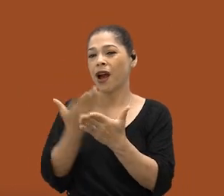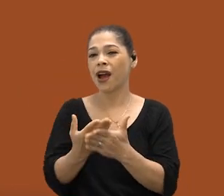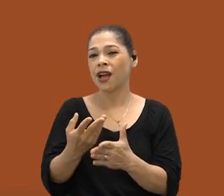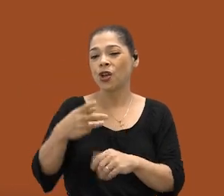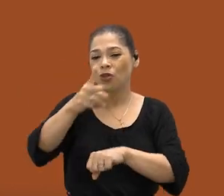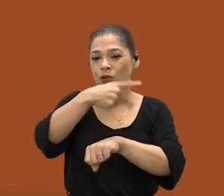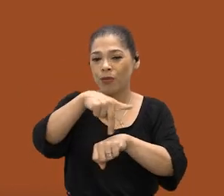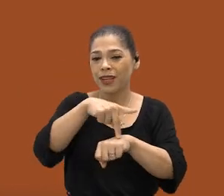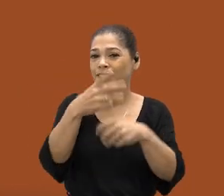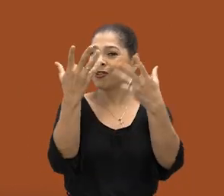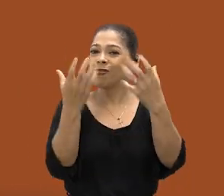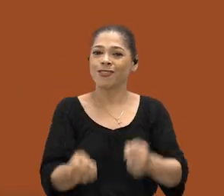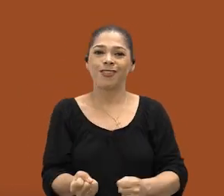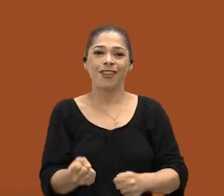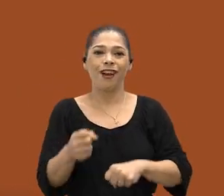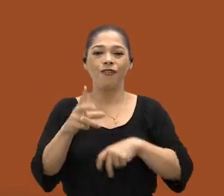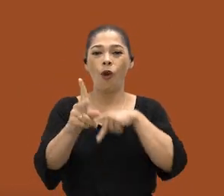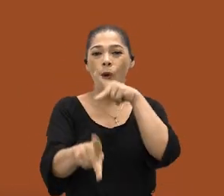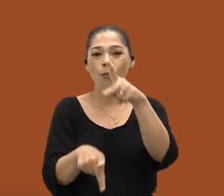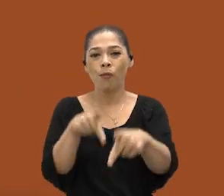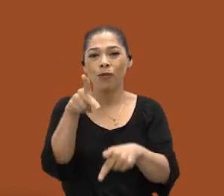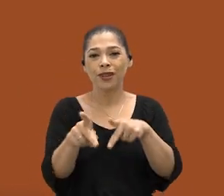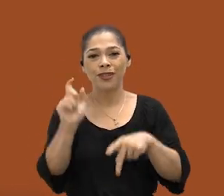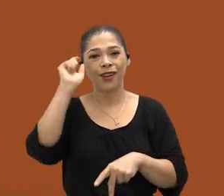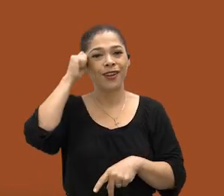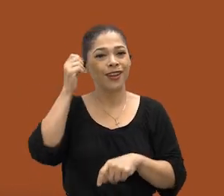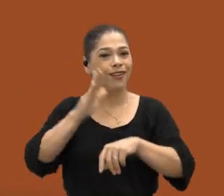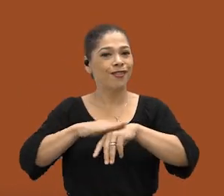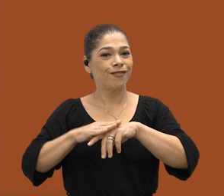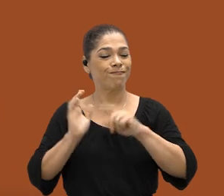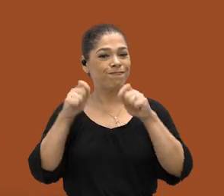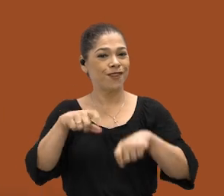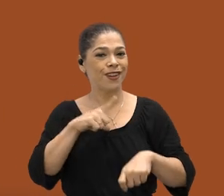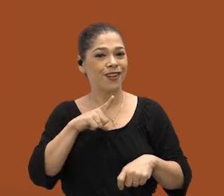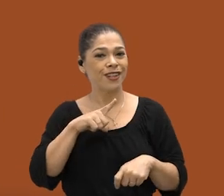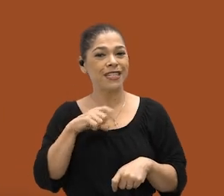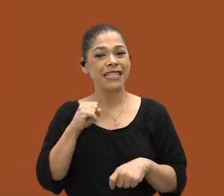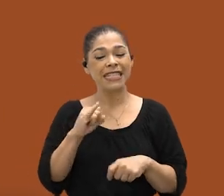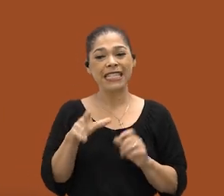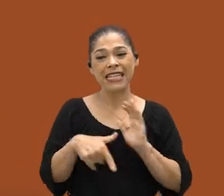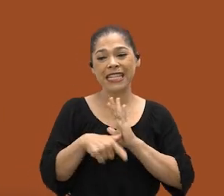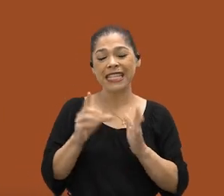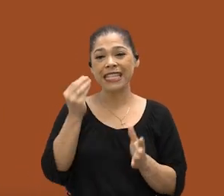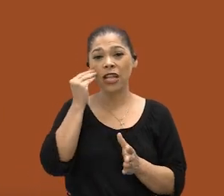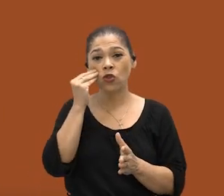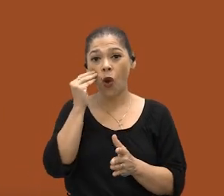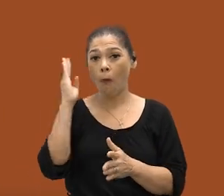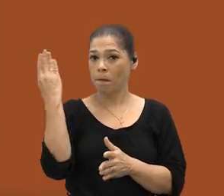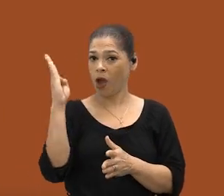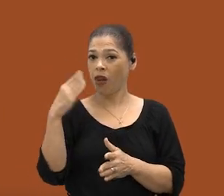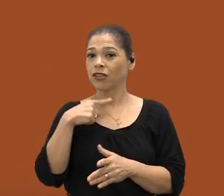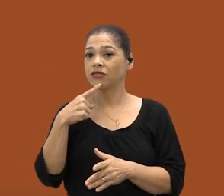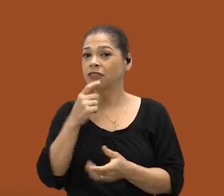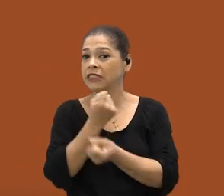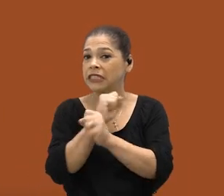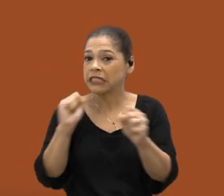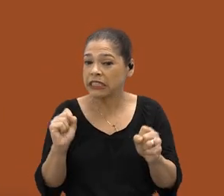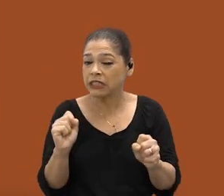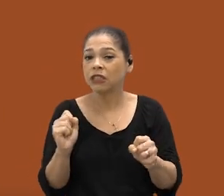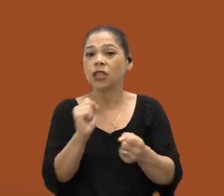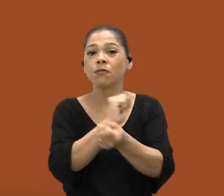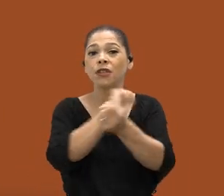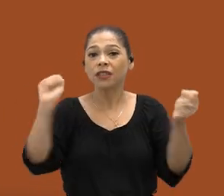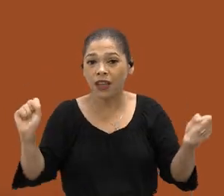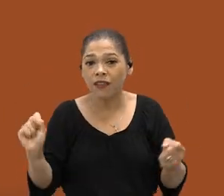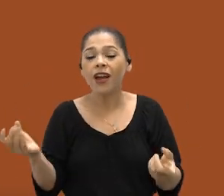do país que negou a população negra essa possibilidade que na verdade se não foi tentado se tentou do ponto de vista biológico como se conseguiu